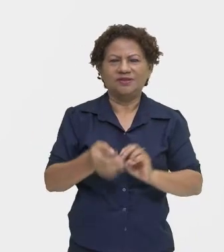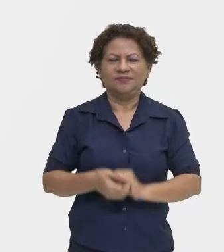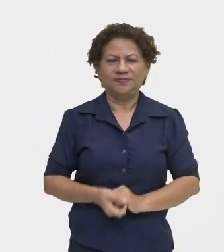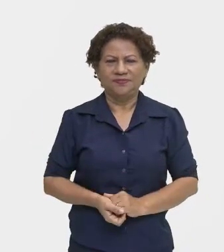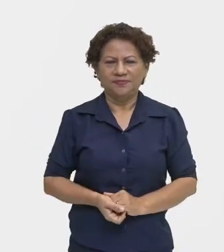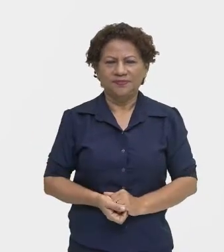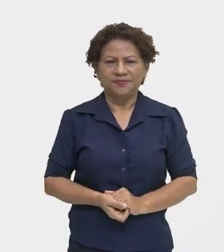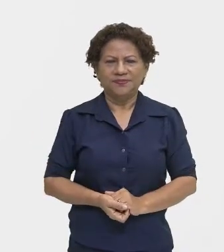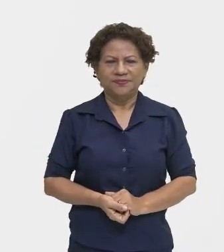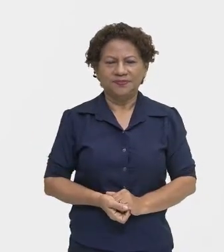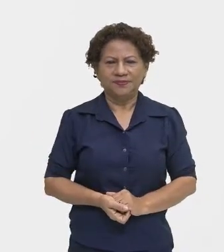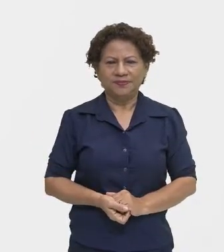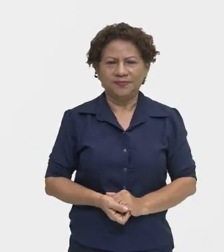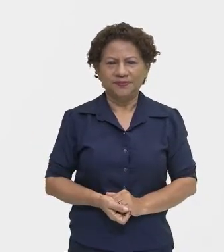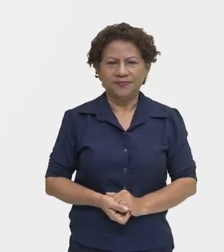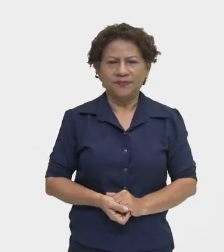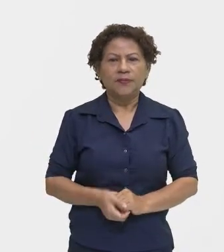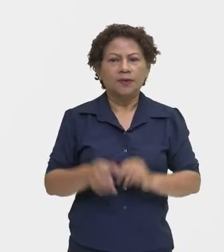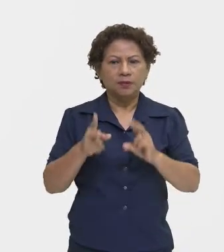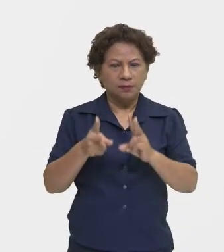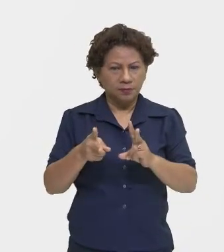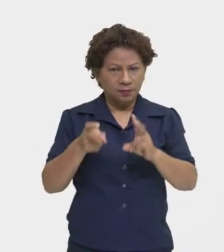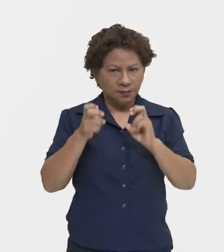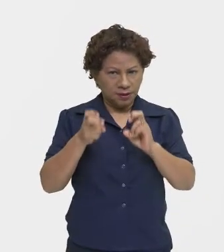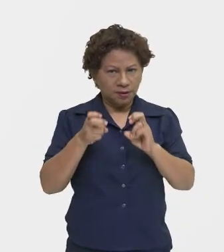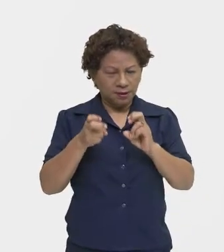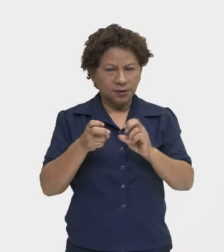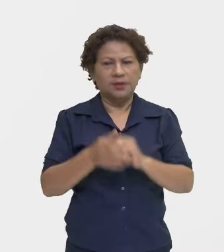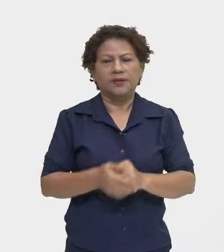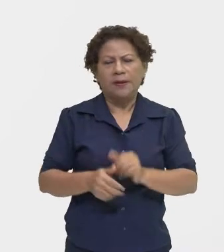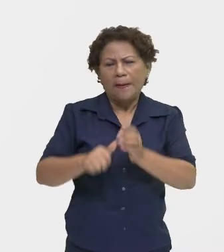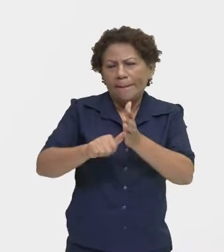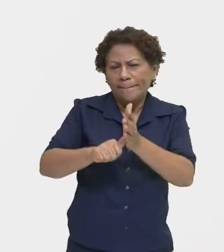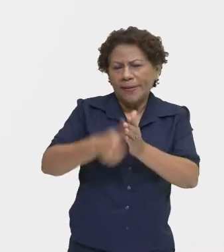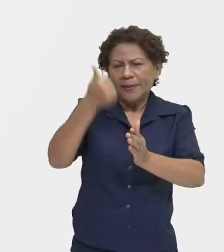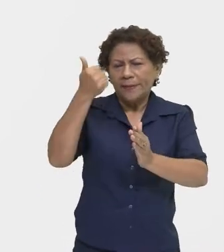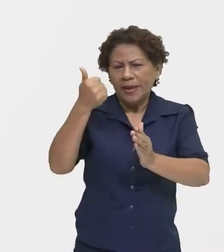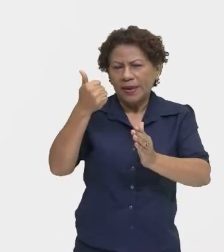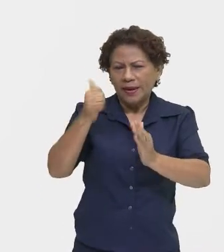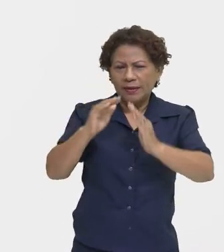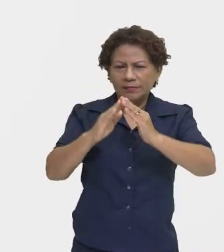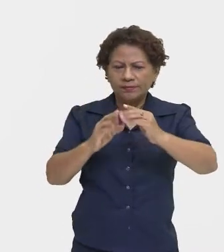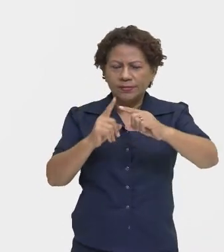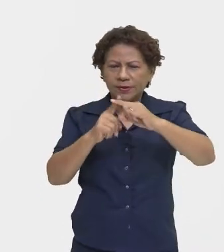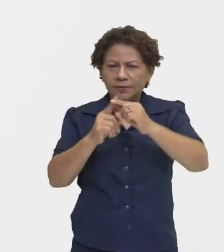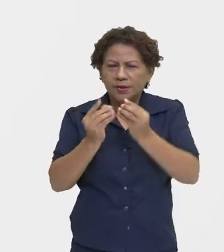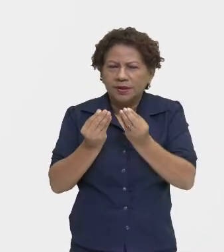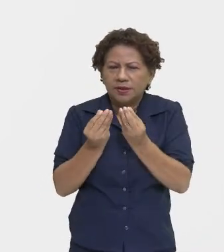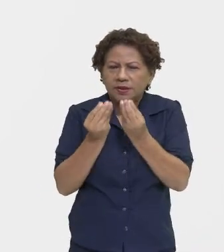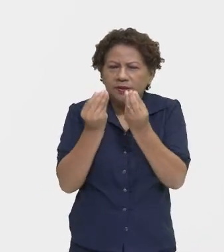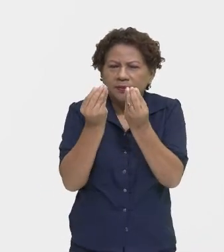Diz o seguinte, aí nós temos uma imagem que mostra a primeira missa. E eu falei, será que foi tão pacífico